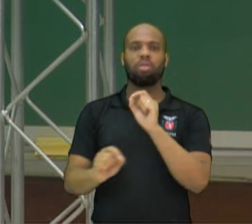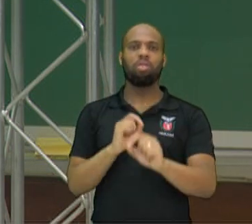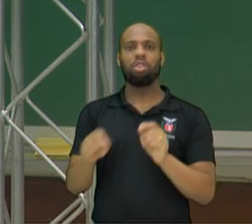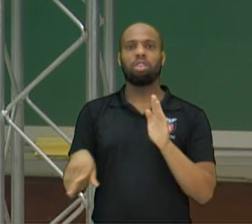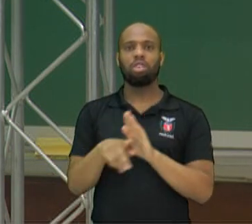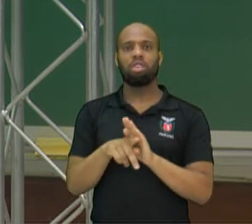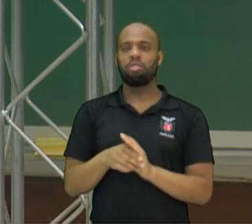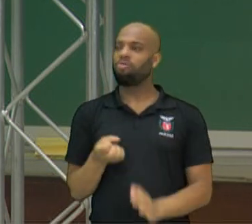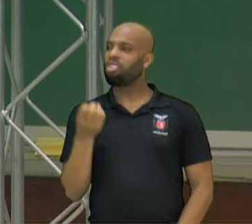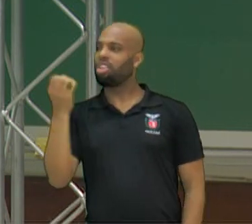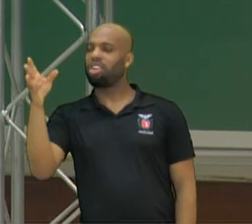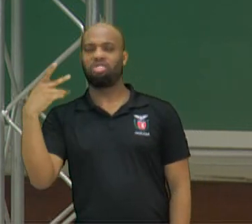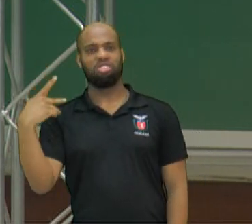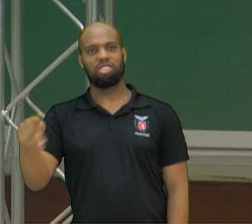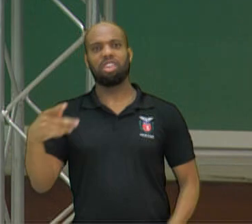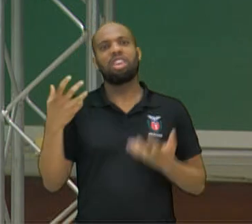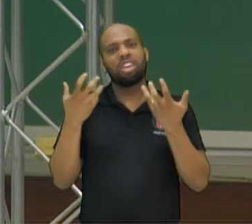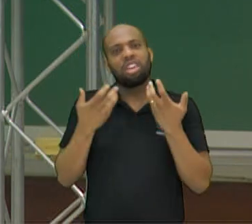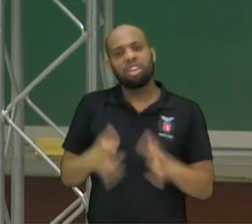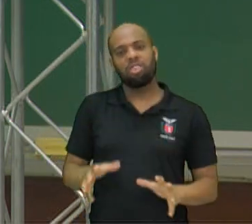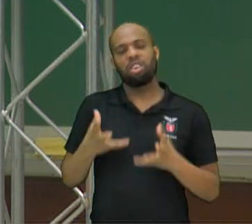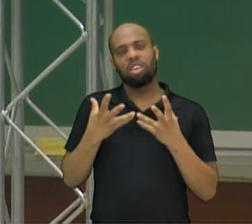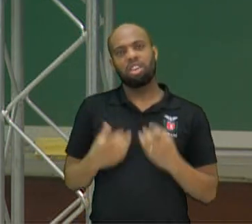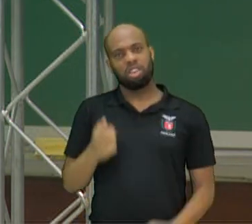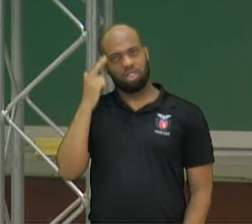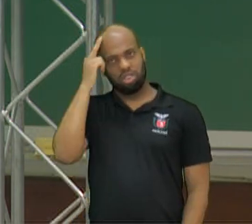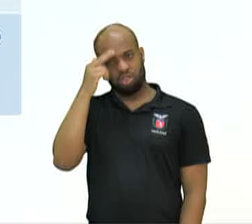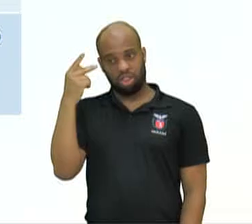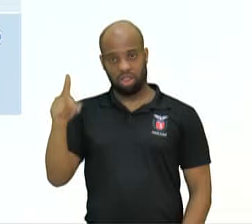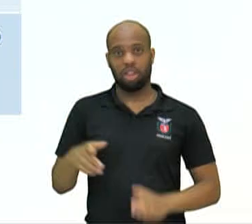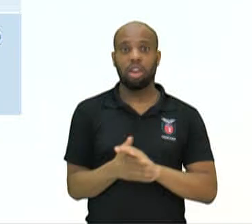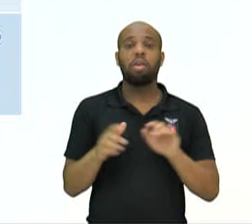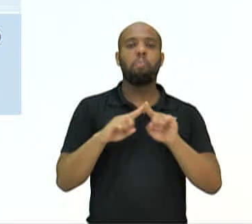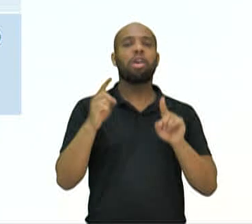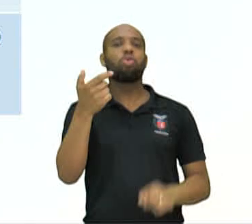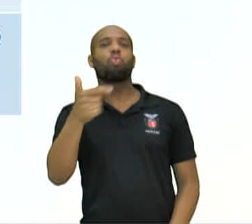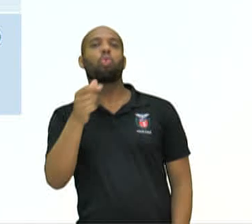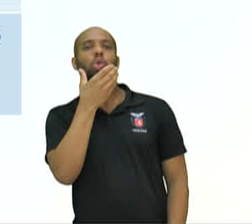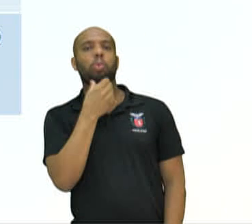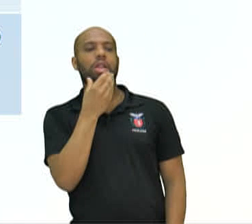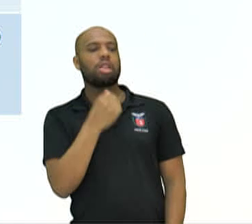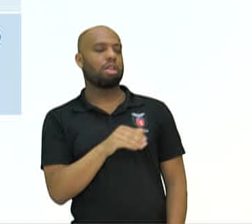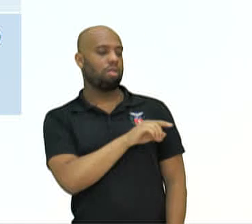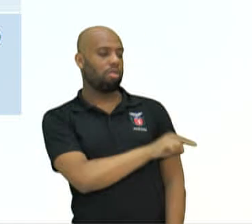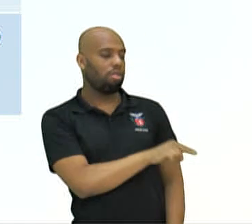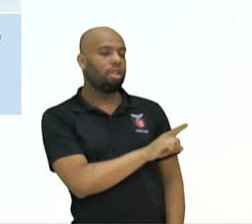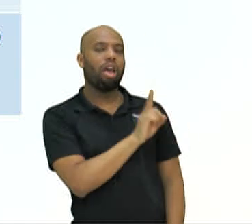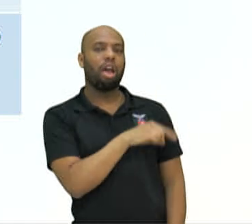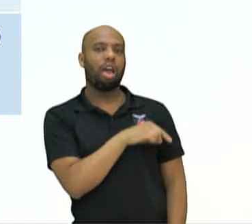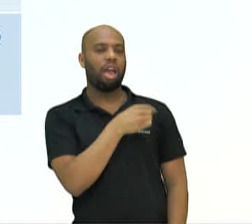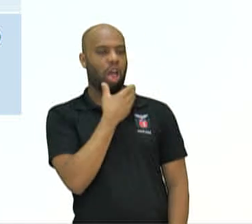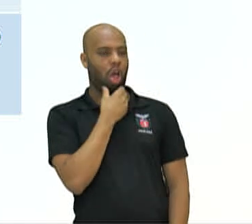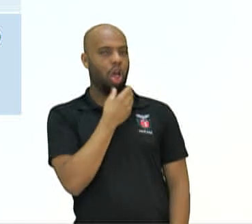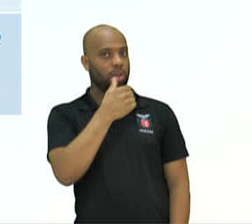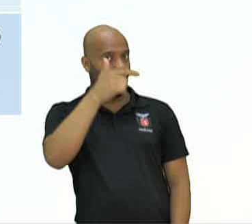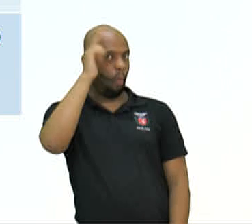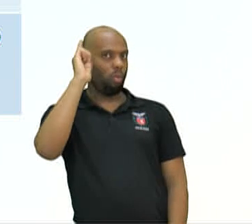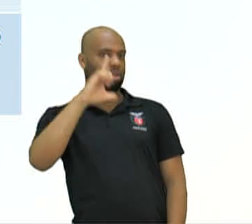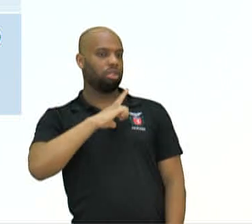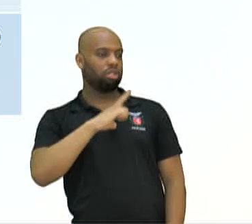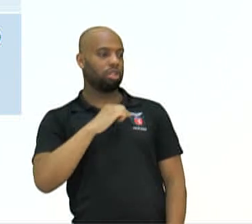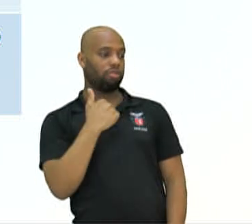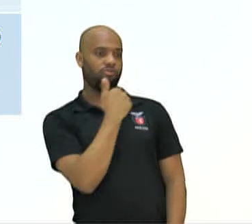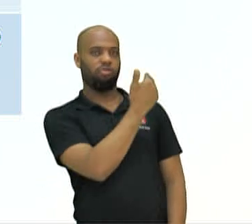sua aventura, ou seja, o seu sonho. E Raimundo Pelado, seu conflito estava fora de casa, em